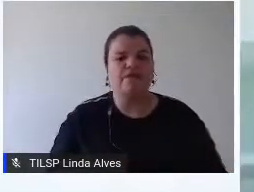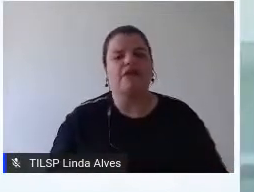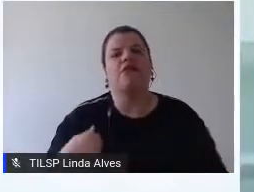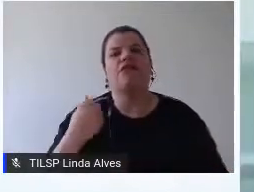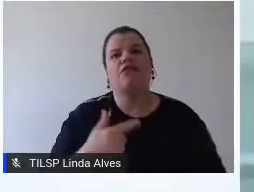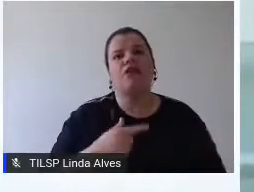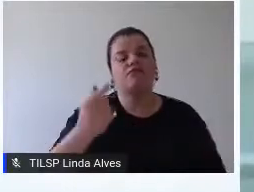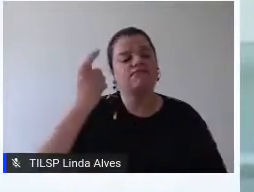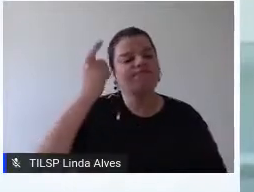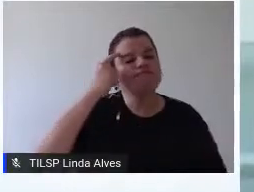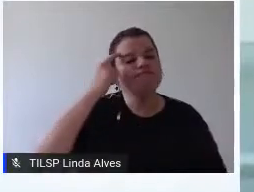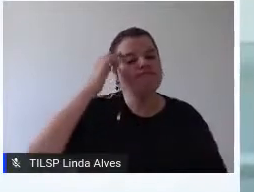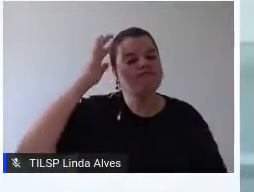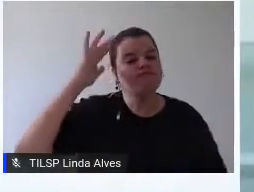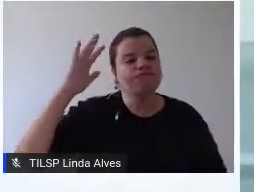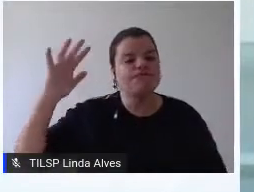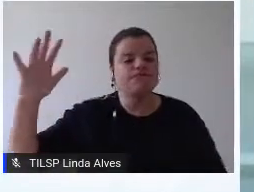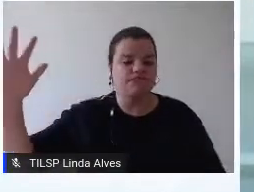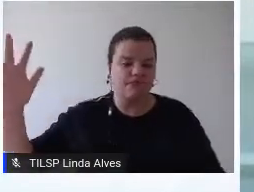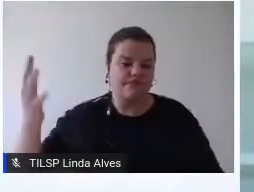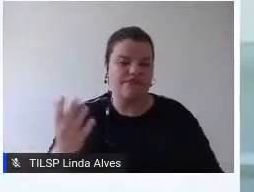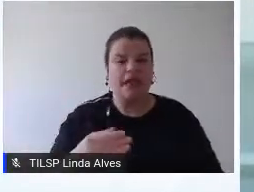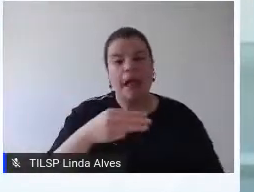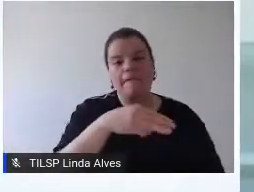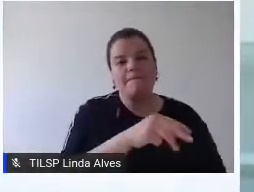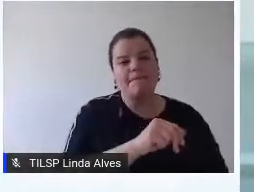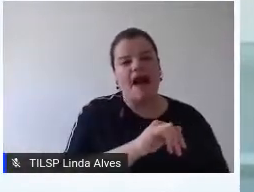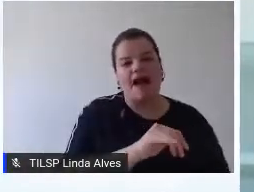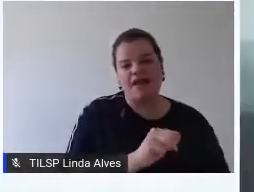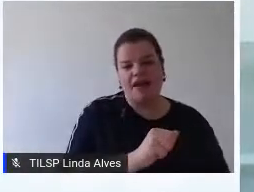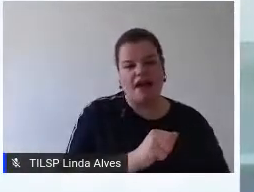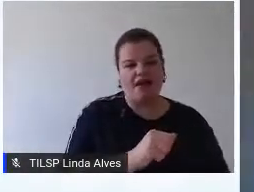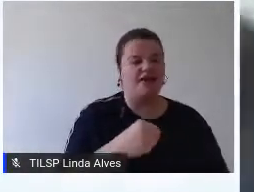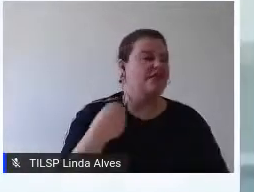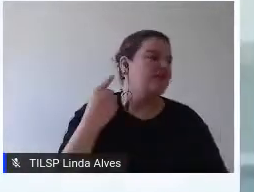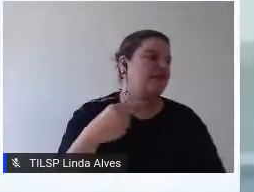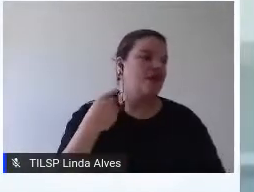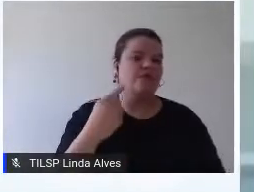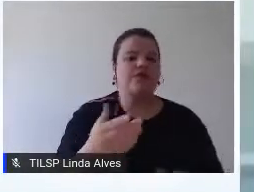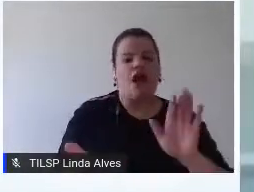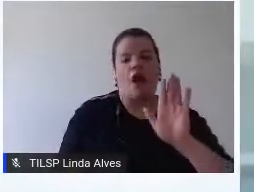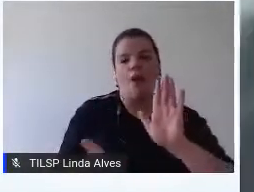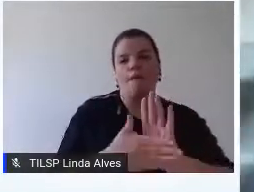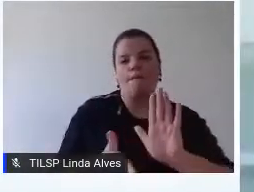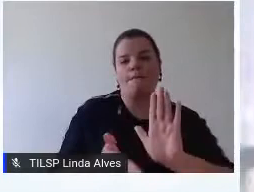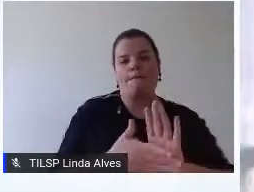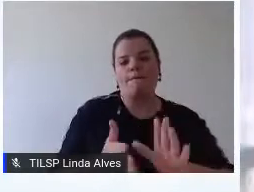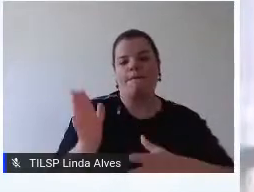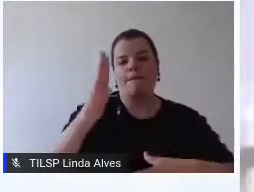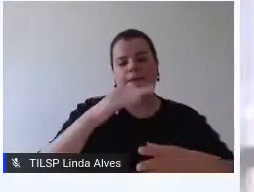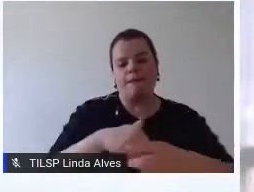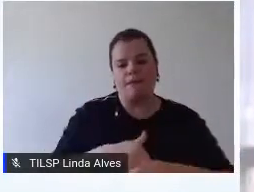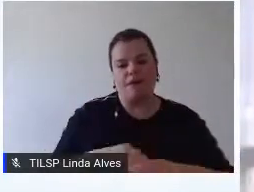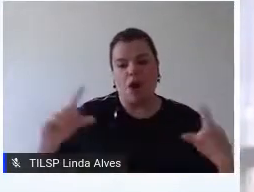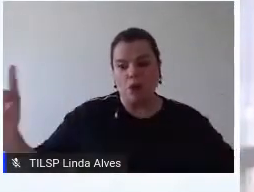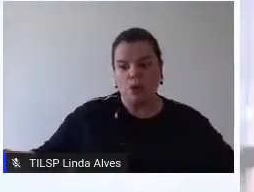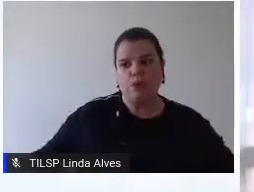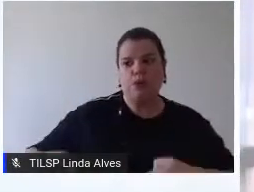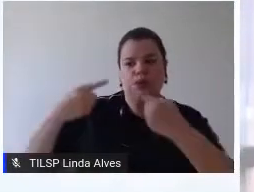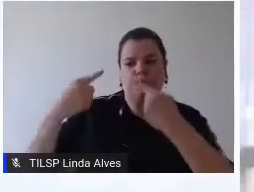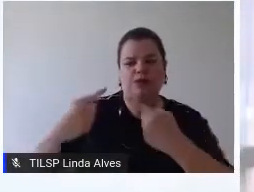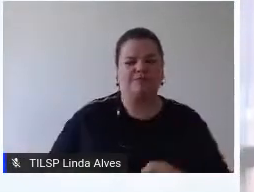ilusão que o candidato do Maia vai votar as pautas prioritárias da oposição. Não é